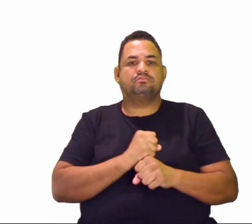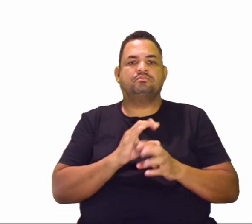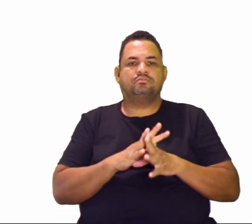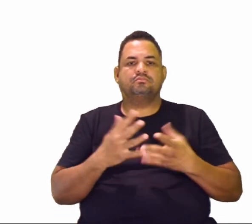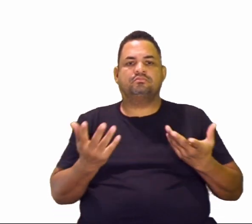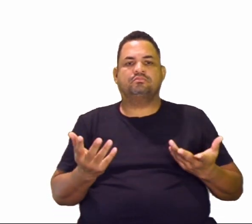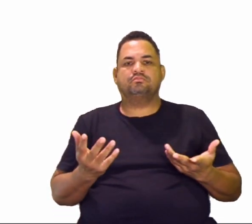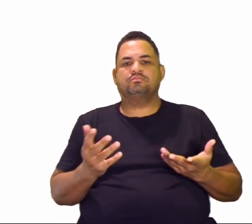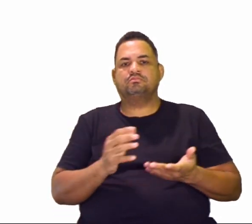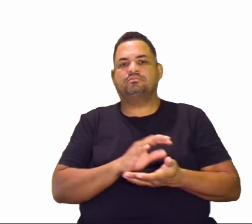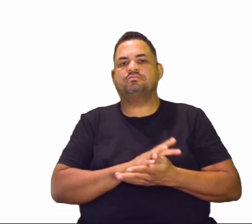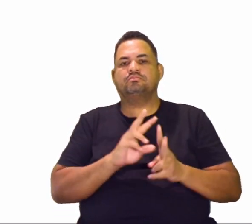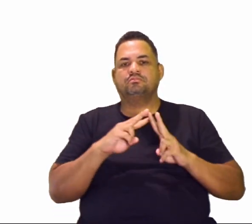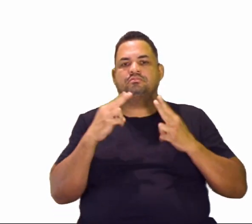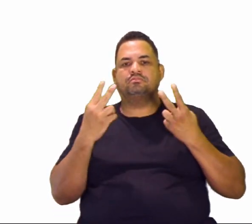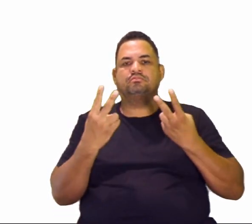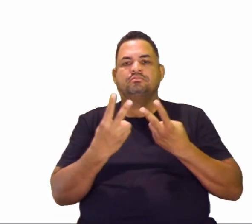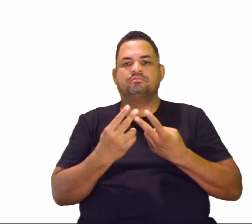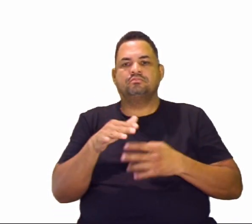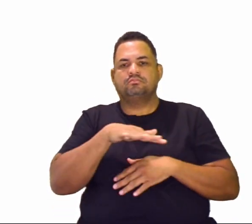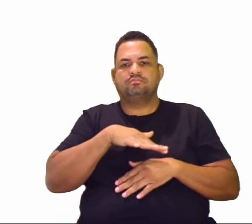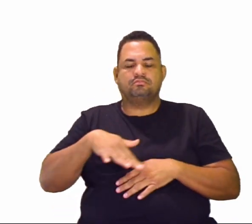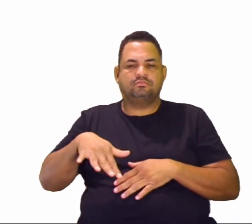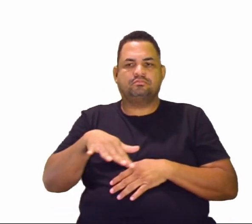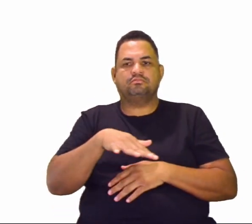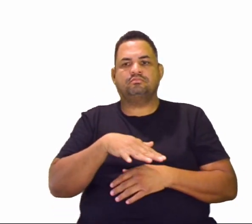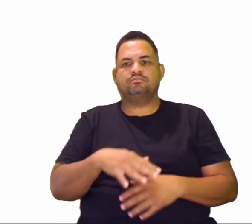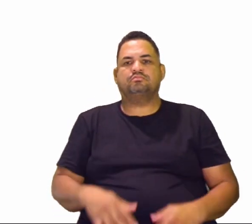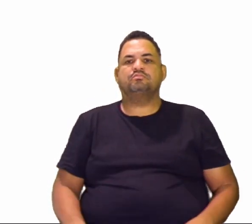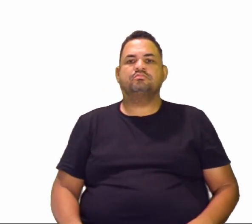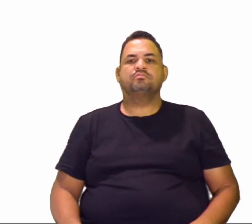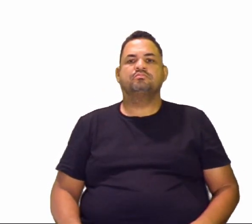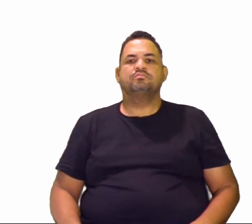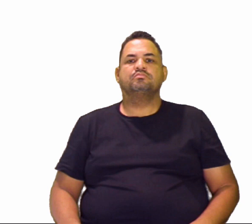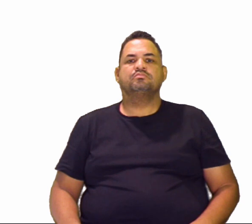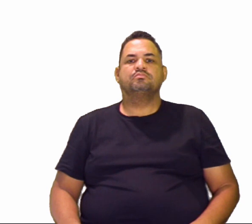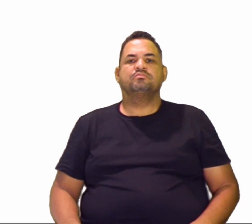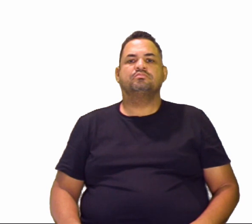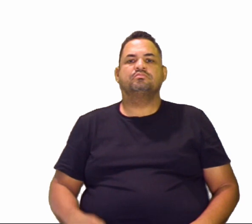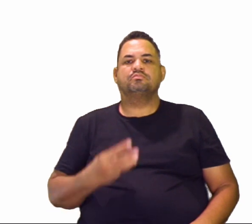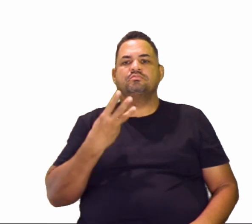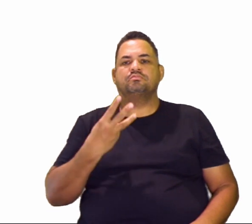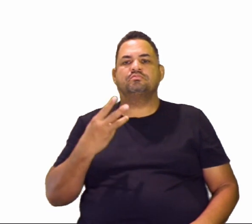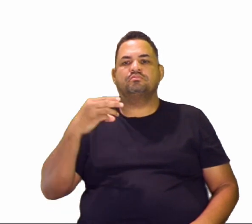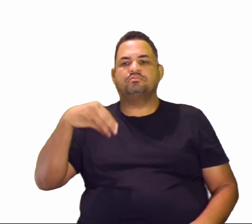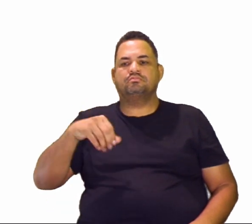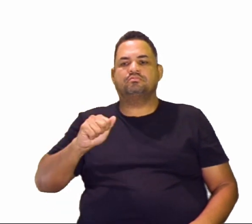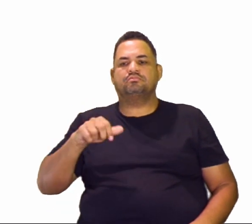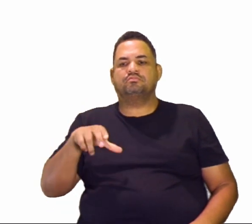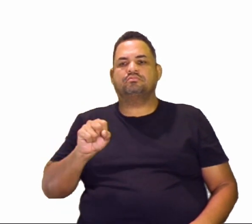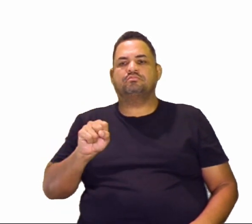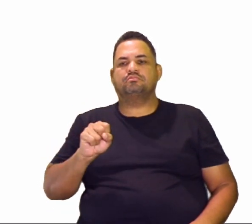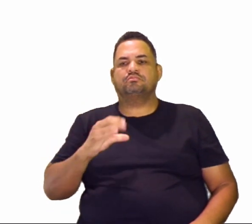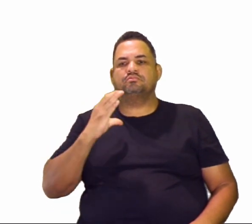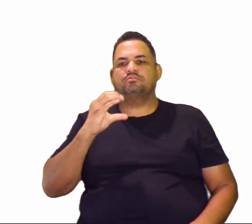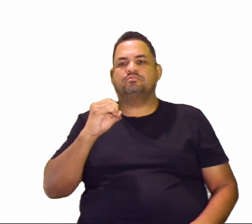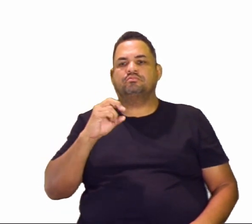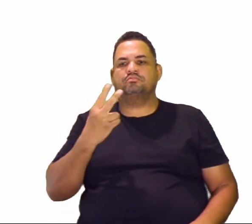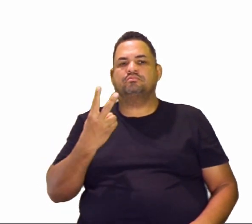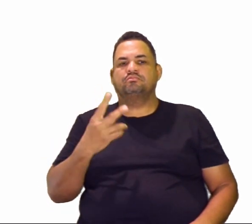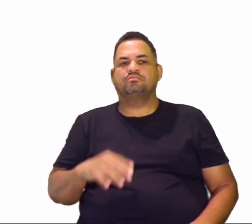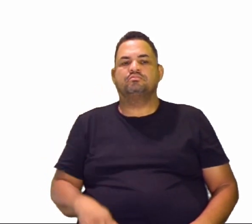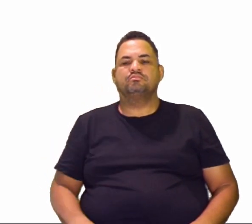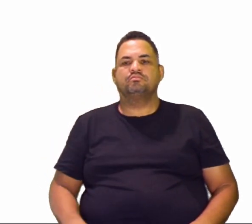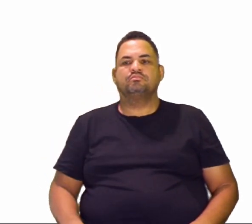calcule o volume ocupado por 3 mols de